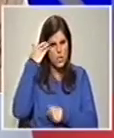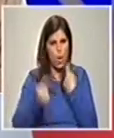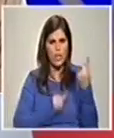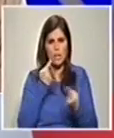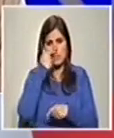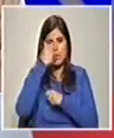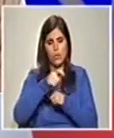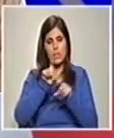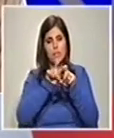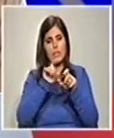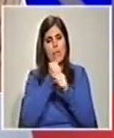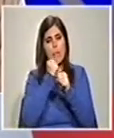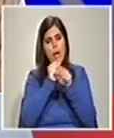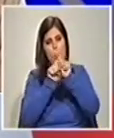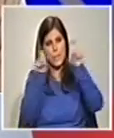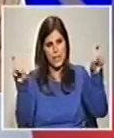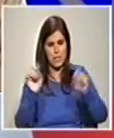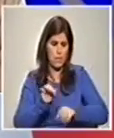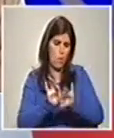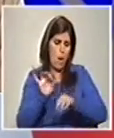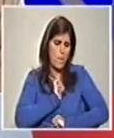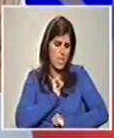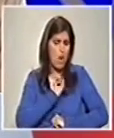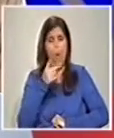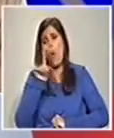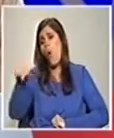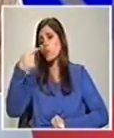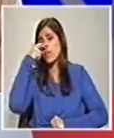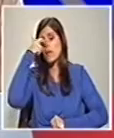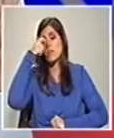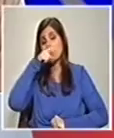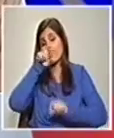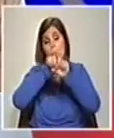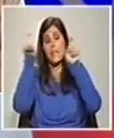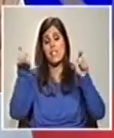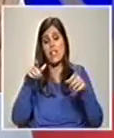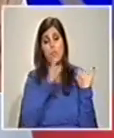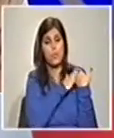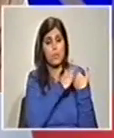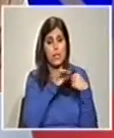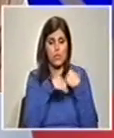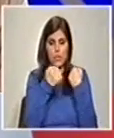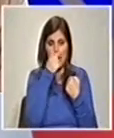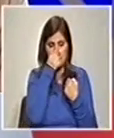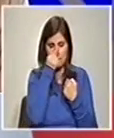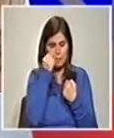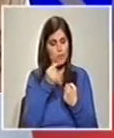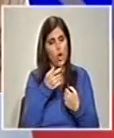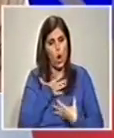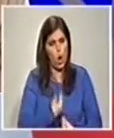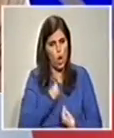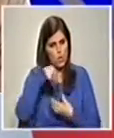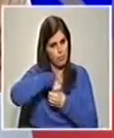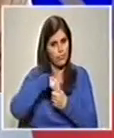Microsoft ou em alguma empresa que tenha uma responsabilidade social forte, senta orgulho em trabalhar nessa empresa e está motivado para trabalhar. Já viu isso ali